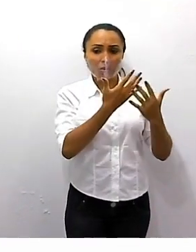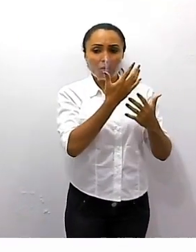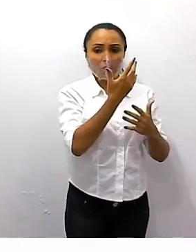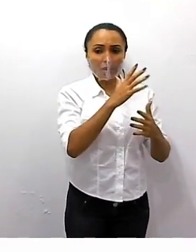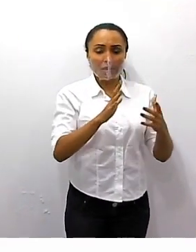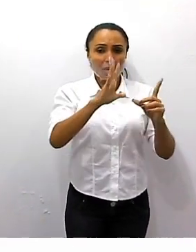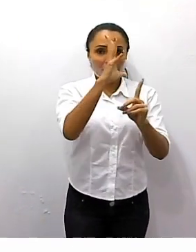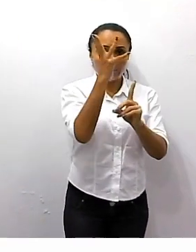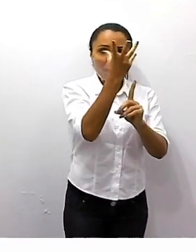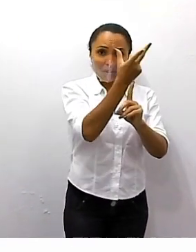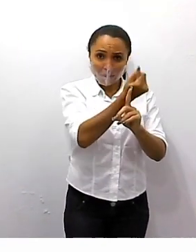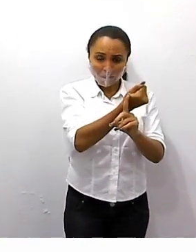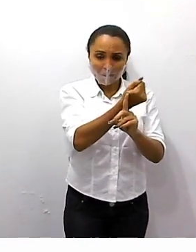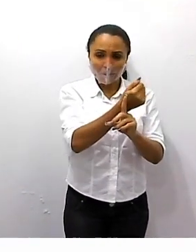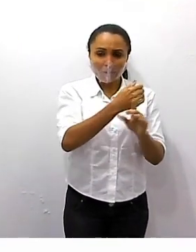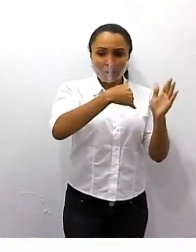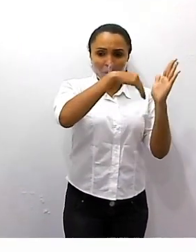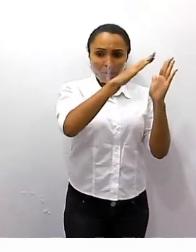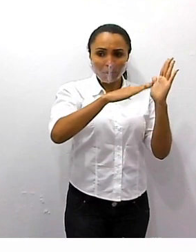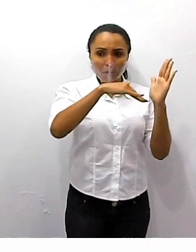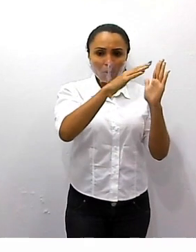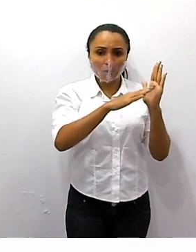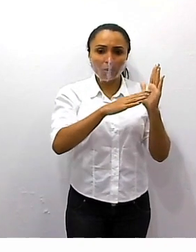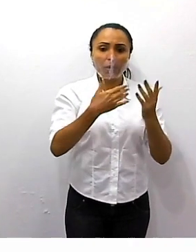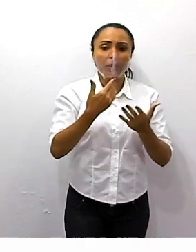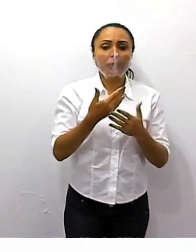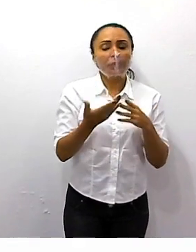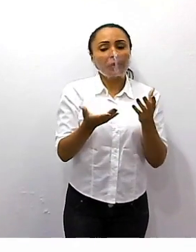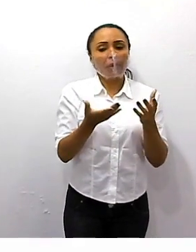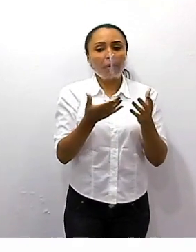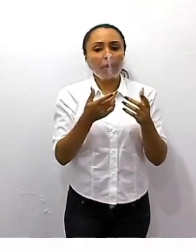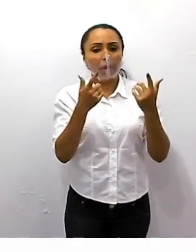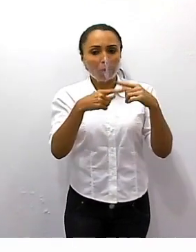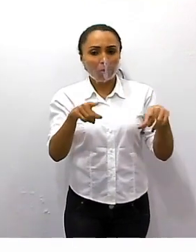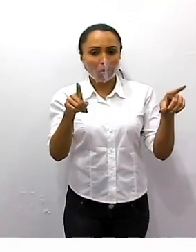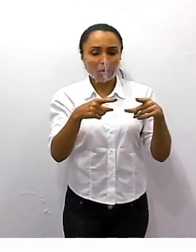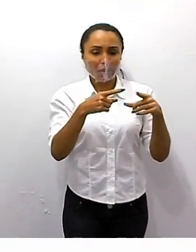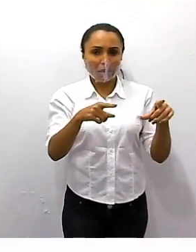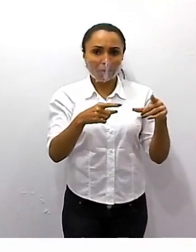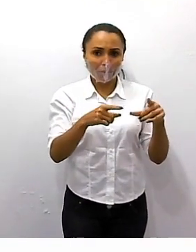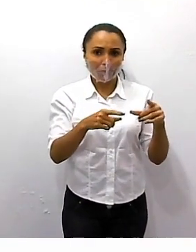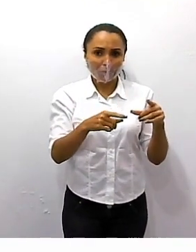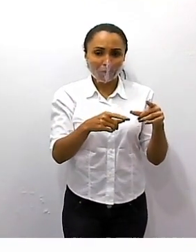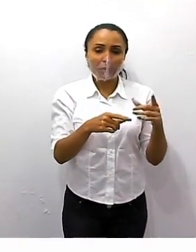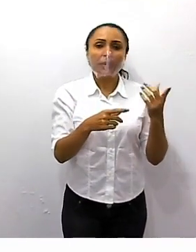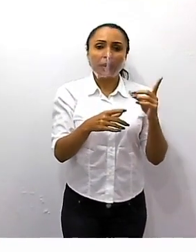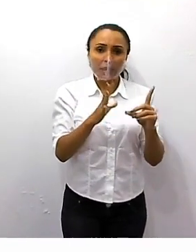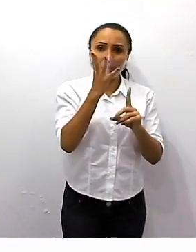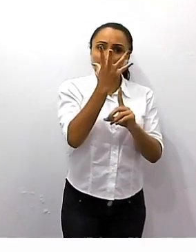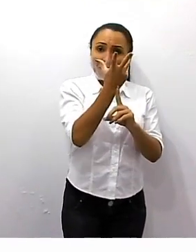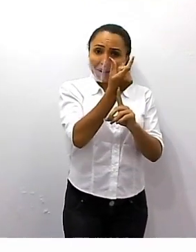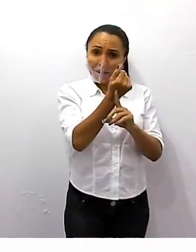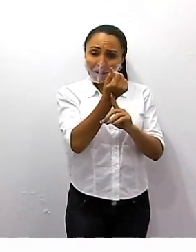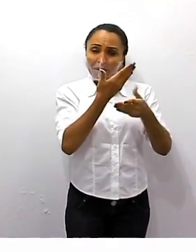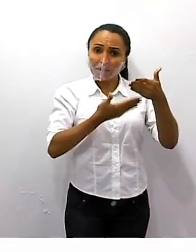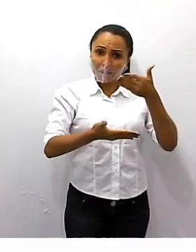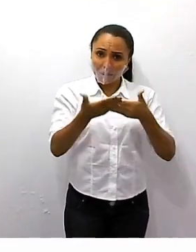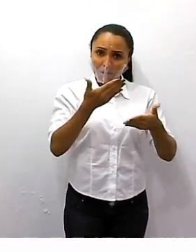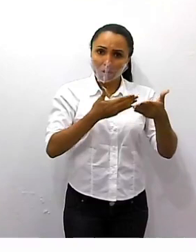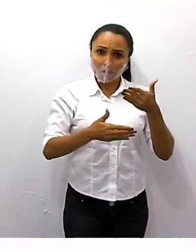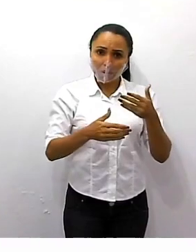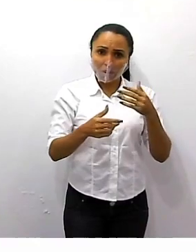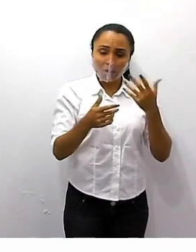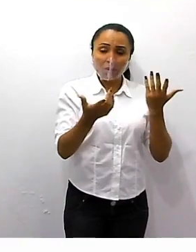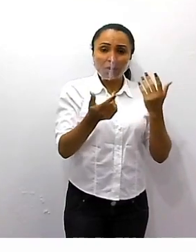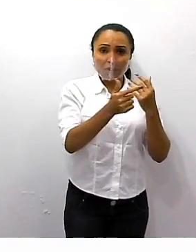só a literatura, né? A pintura, a música, né? De maneira geral, toda a arte foi envolvida pela semana de